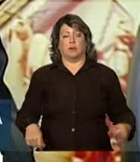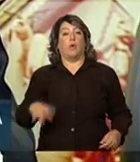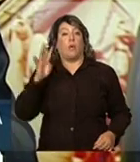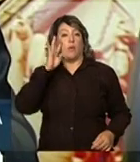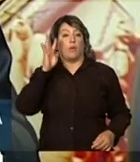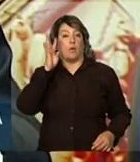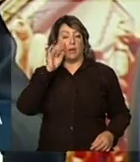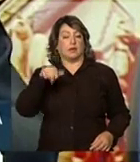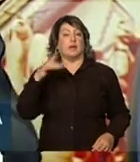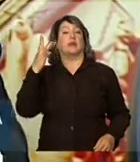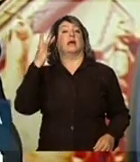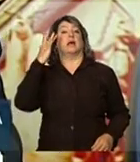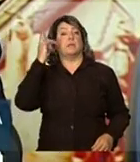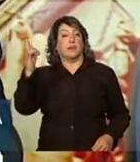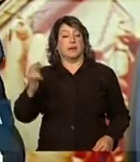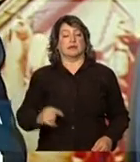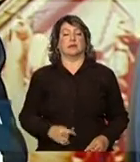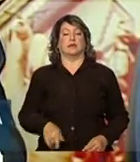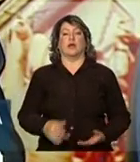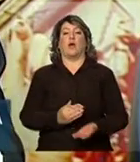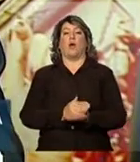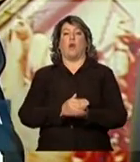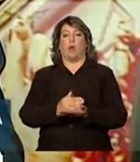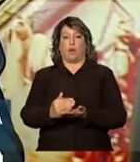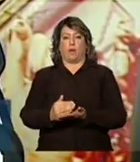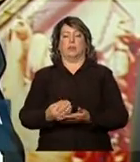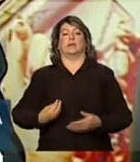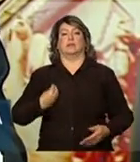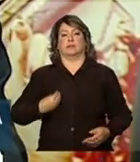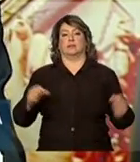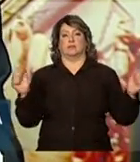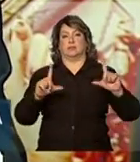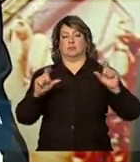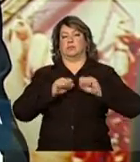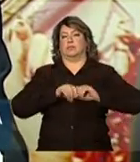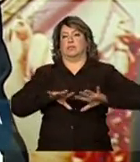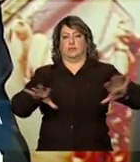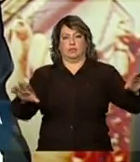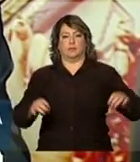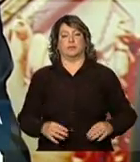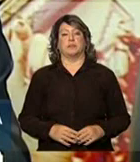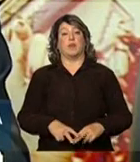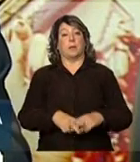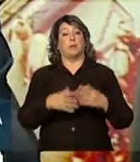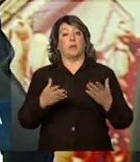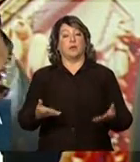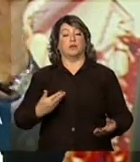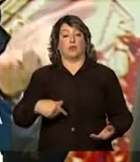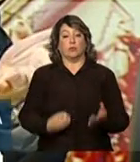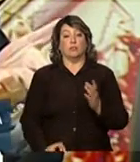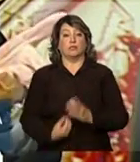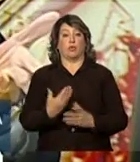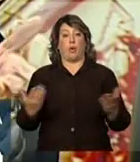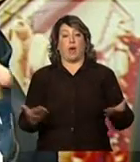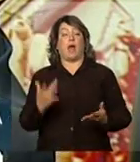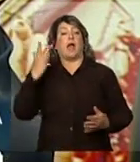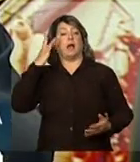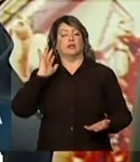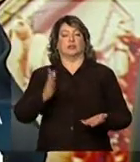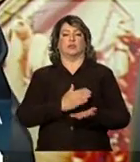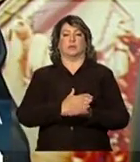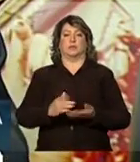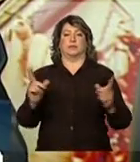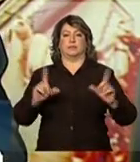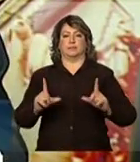Quarta-feira, amanhã. Amanhã entra no ar. É por isso que a gente está lançando hoje, amanhã já começa no ar.